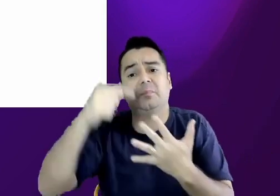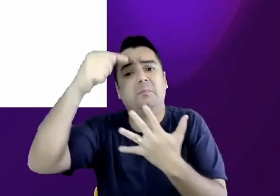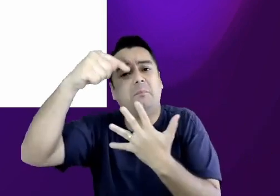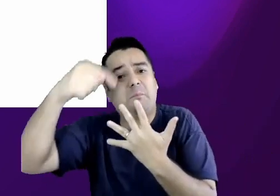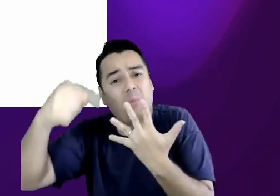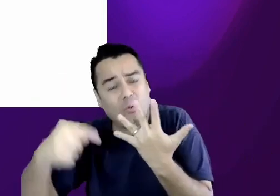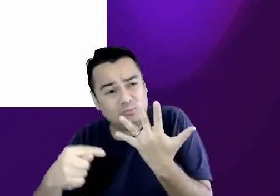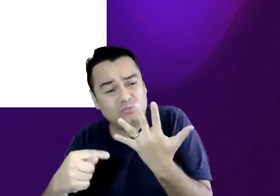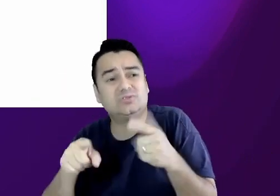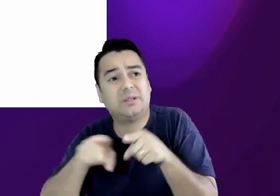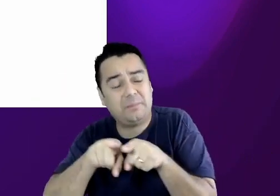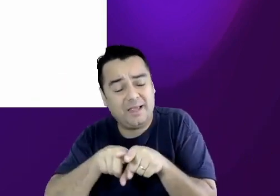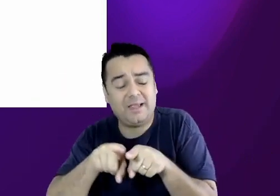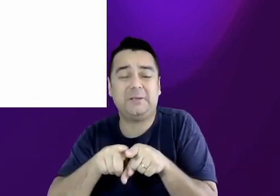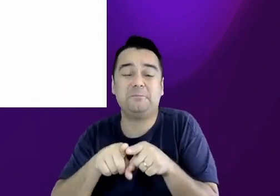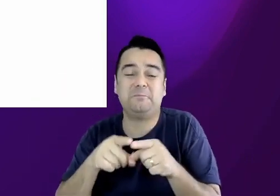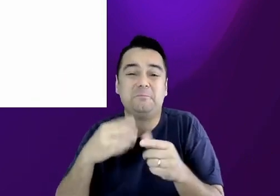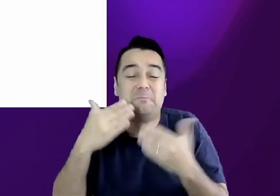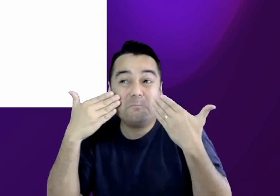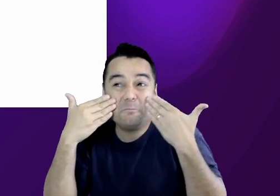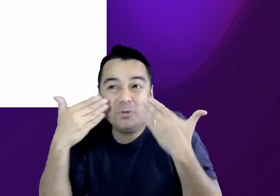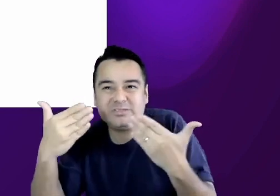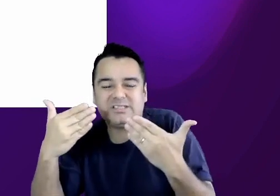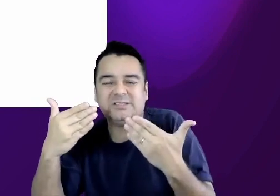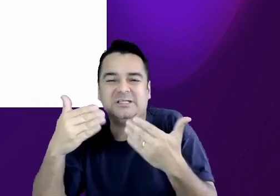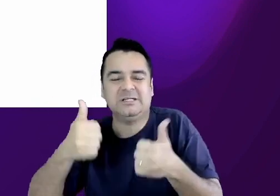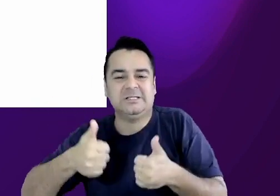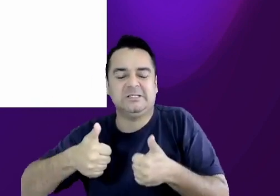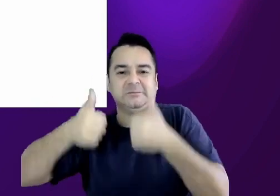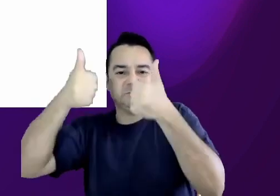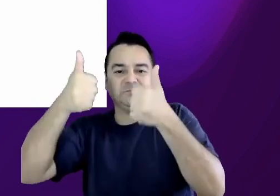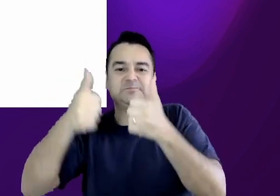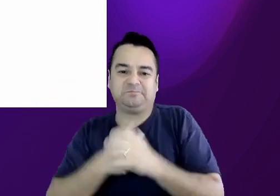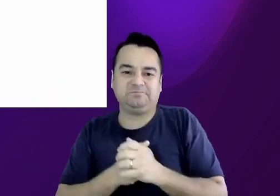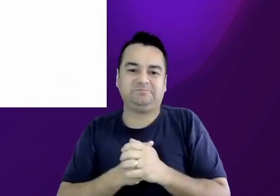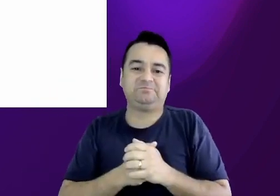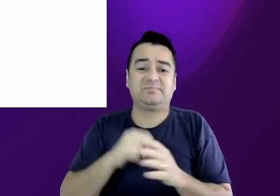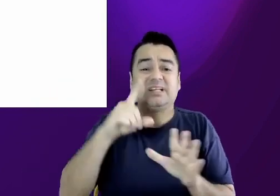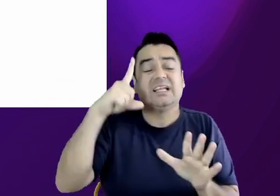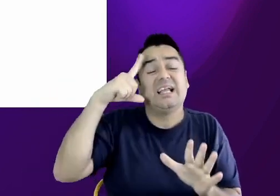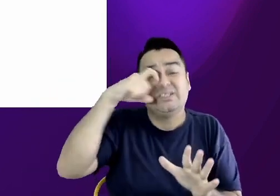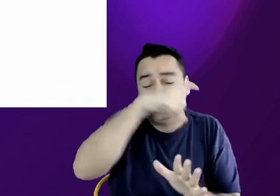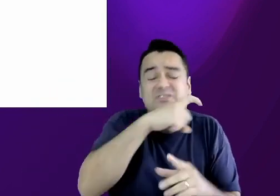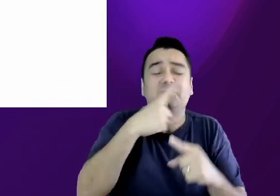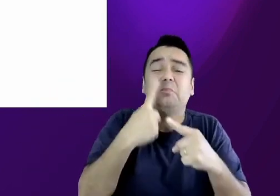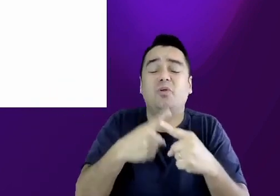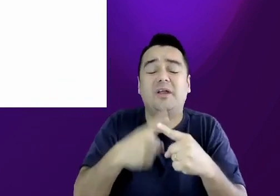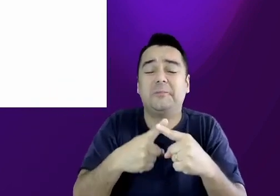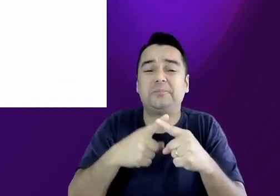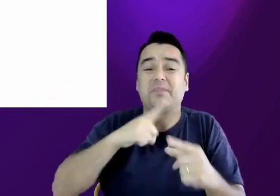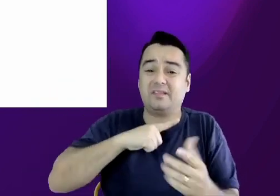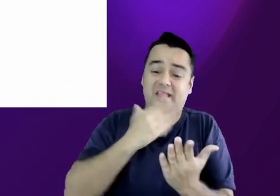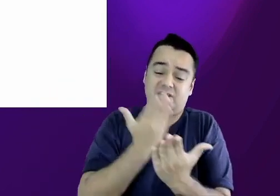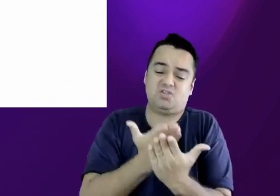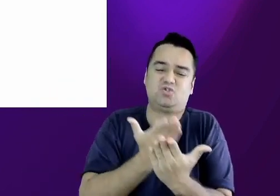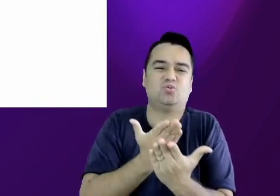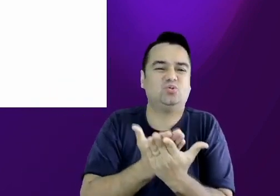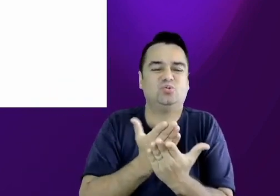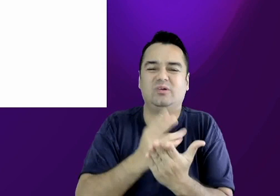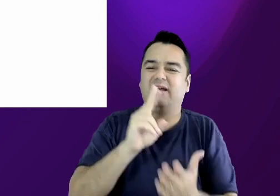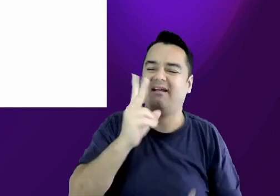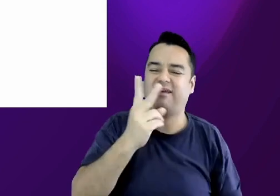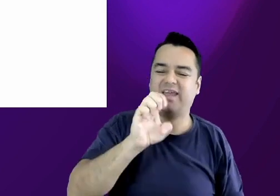apontando um melhor esquema são um pouco difíceis porque a gente tem estudos heterogêneos, né?